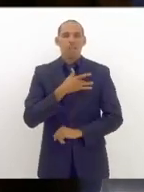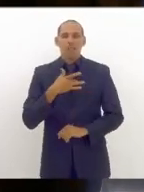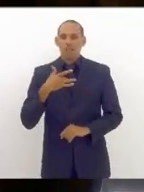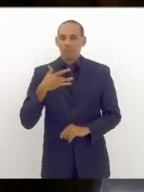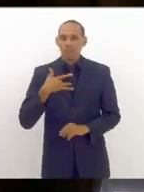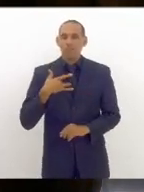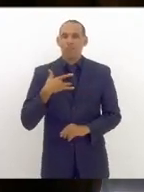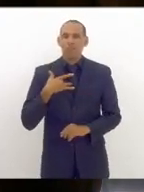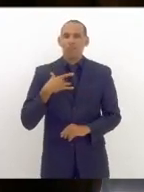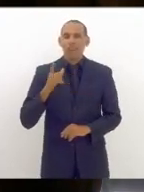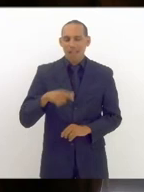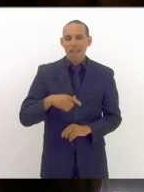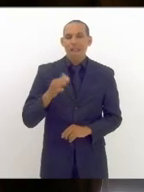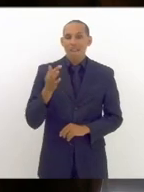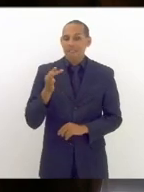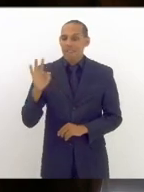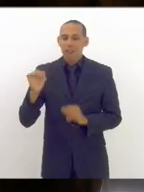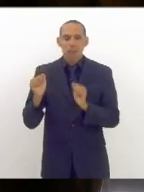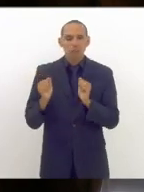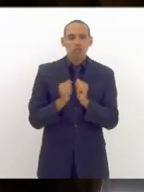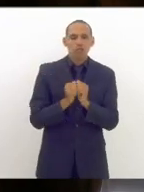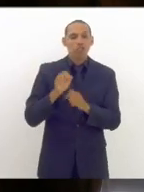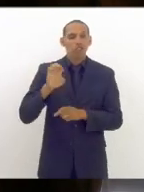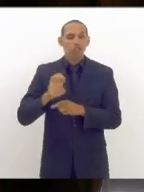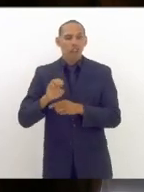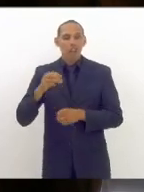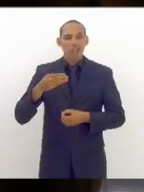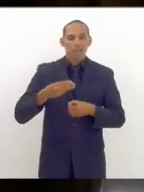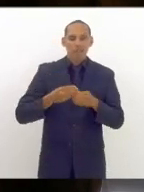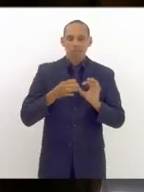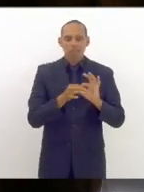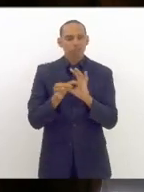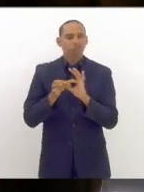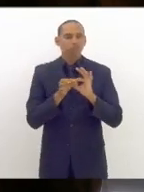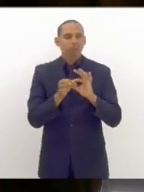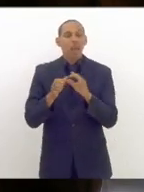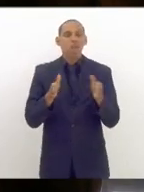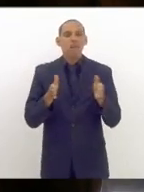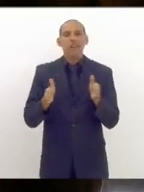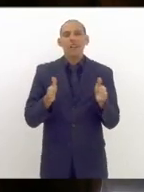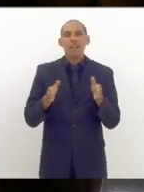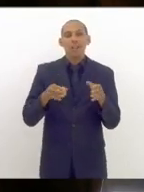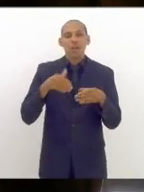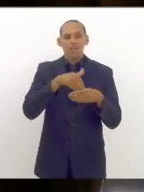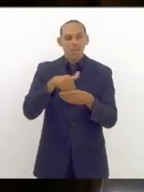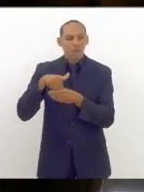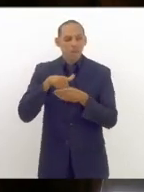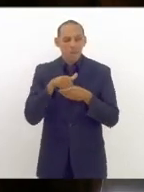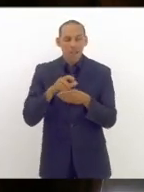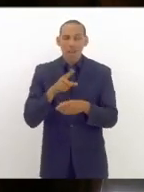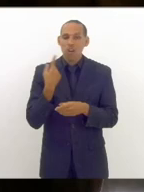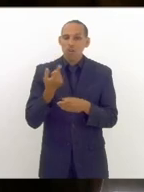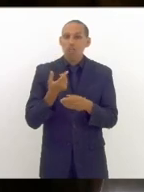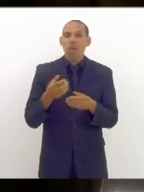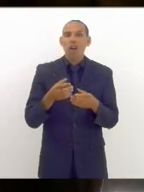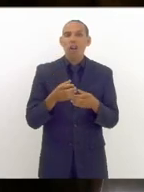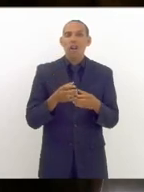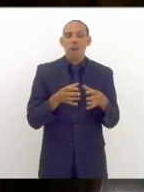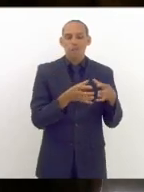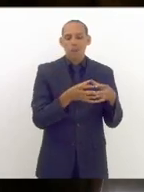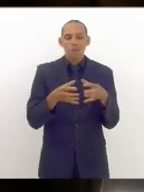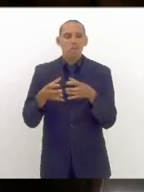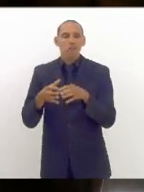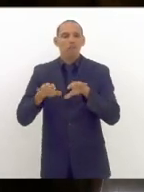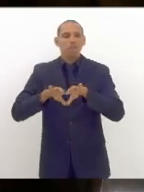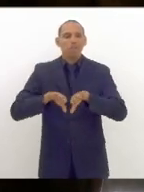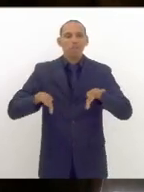são interfederadas e que precisam de estados e municípios, num período eleitoral onde estávamos em chapas diferentes. E nesse